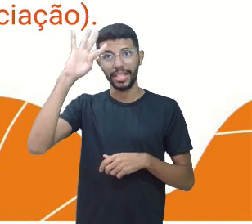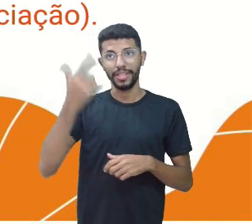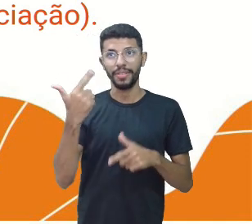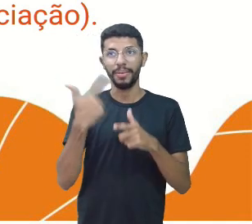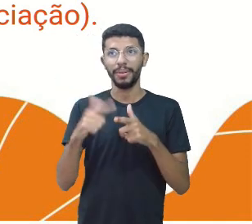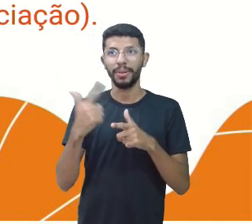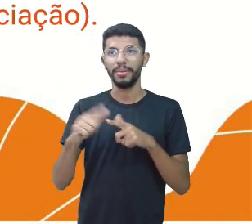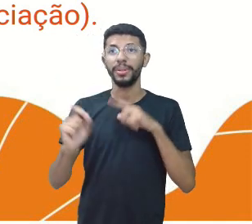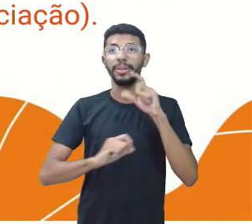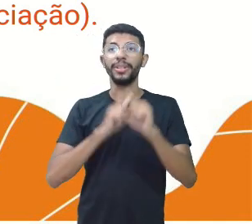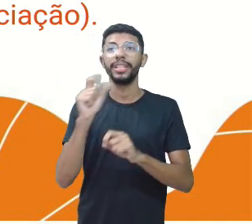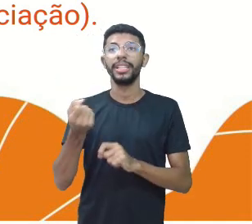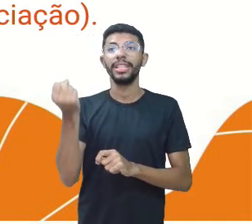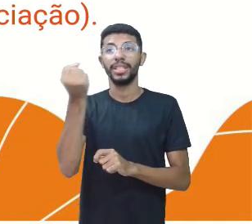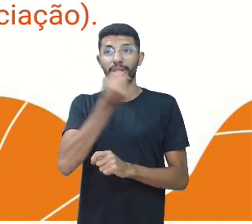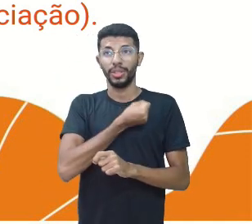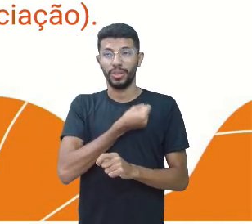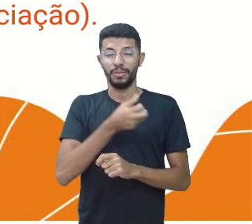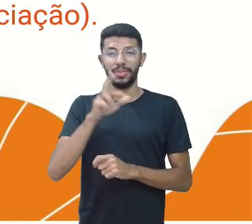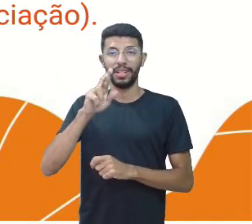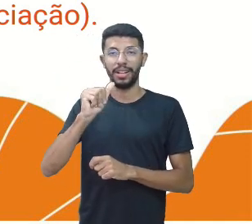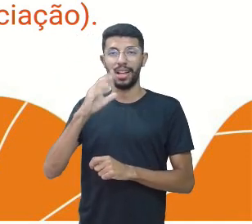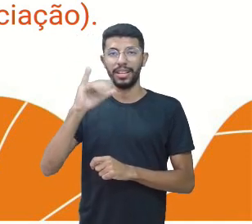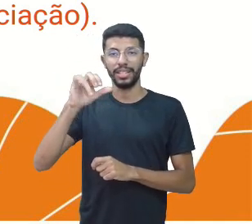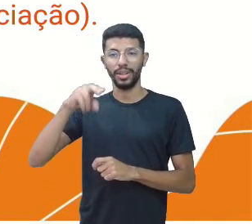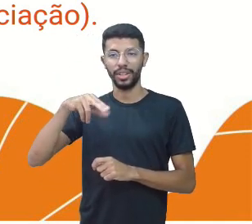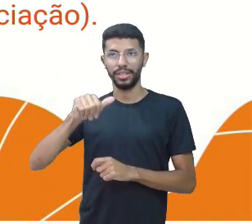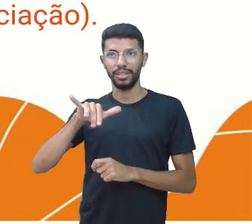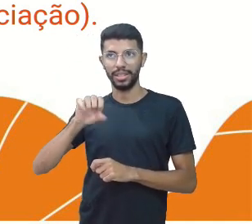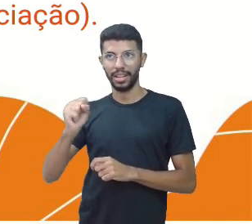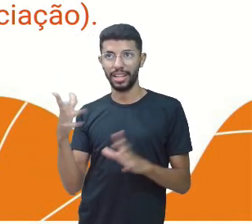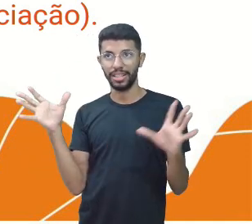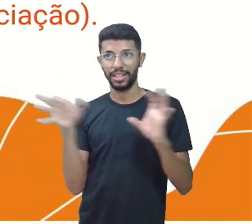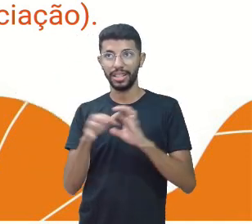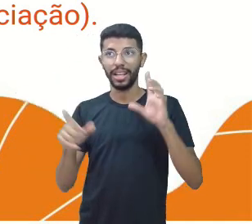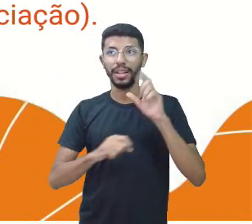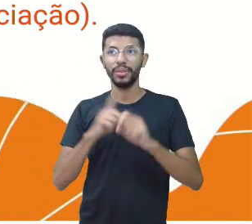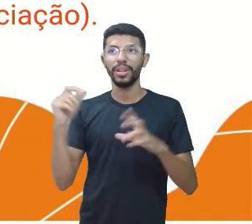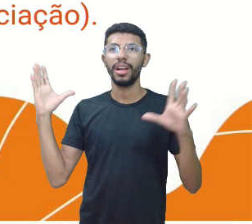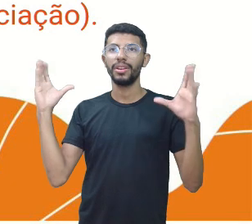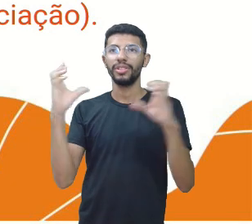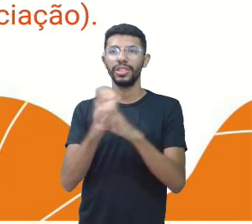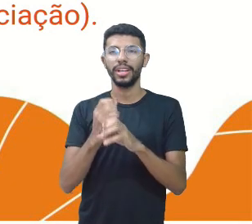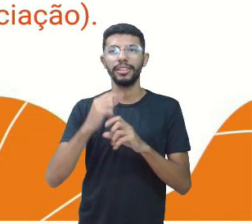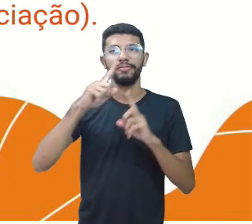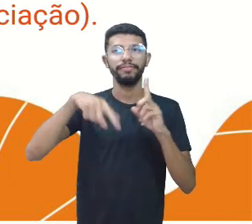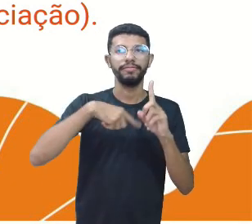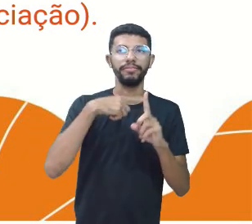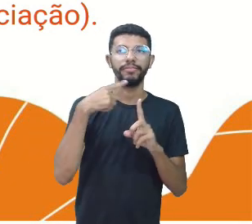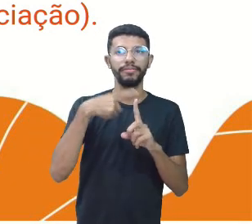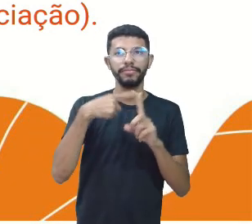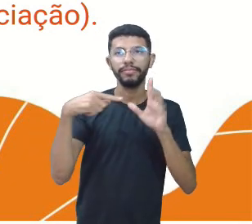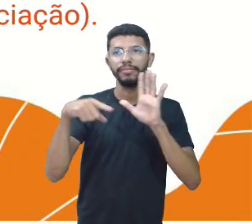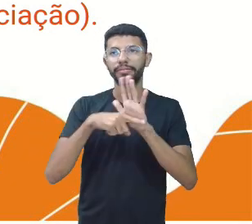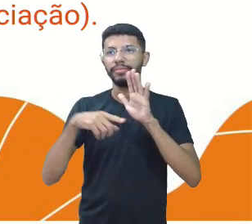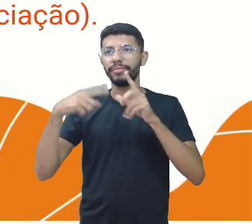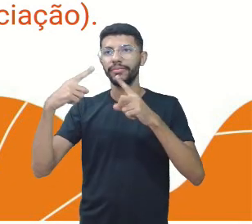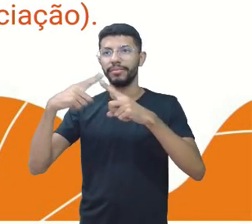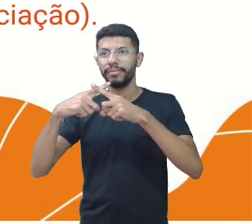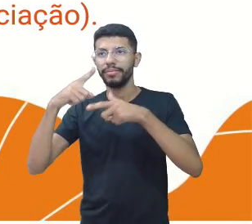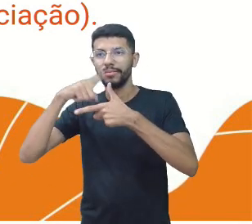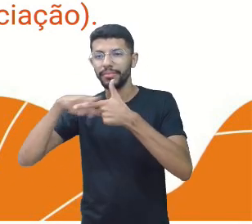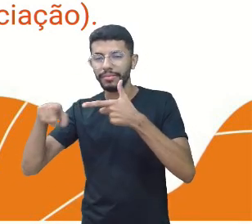problema com números racionais que envolvam as operações. Então, agora eu tenho situações, problemas